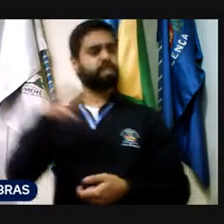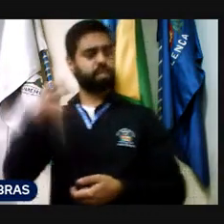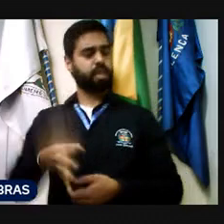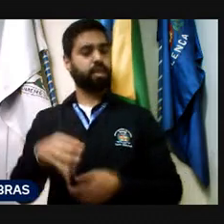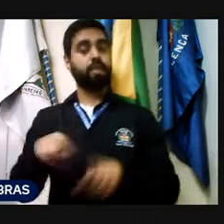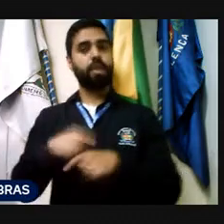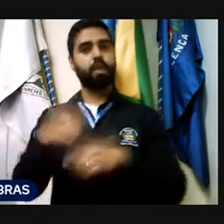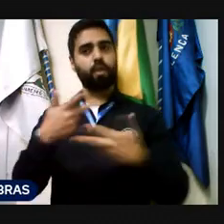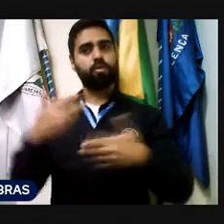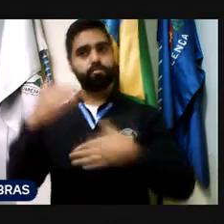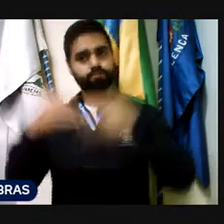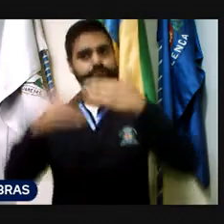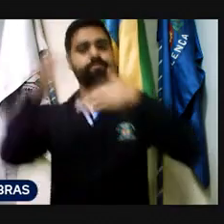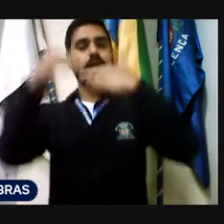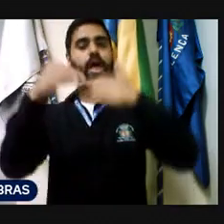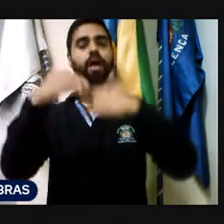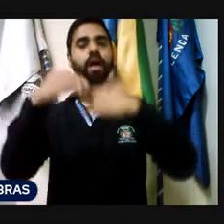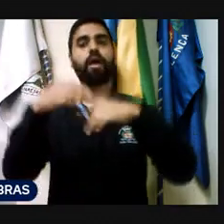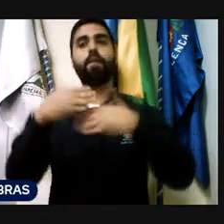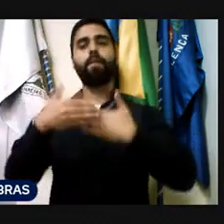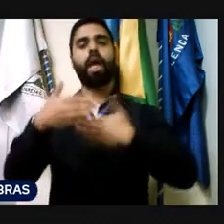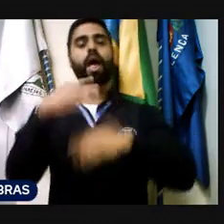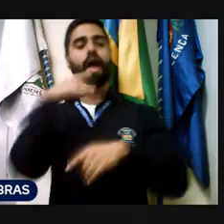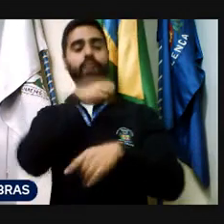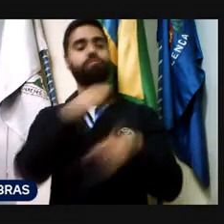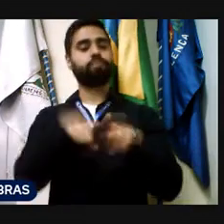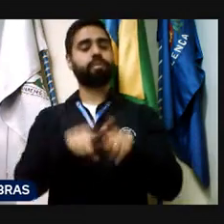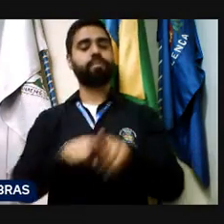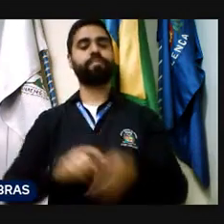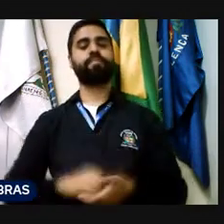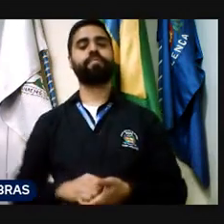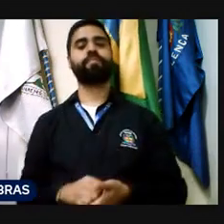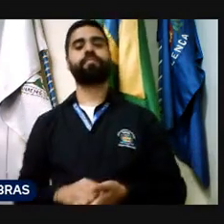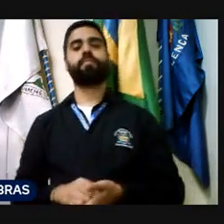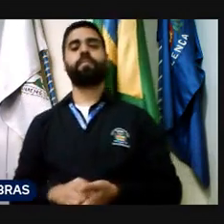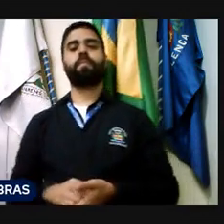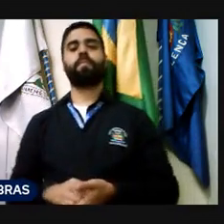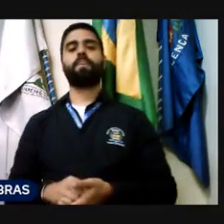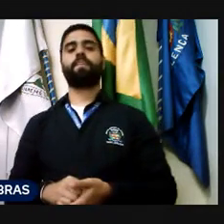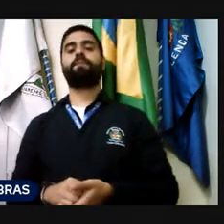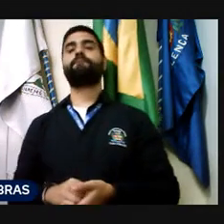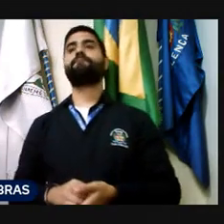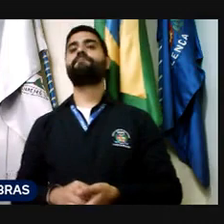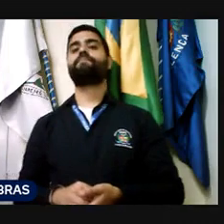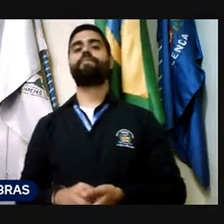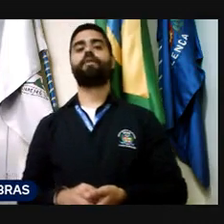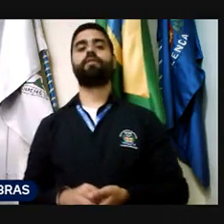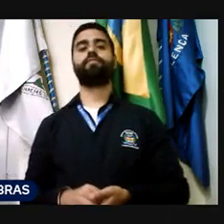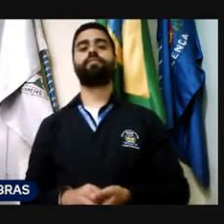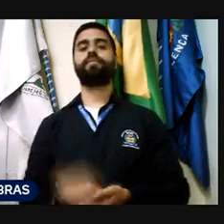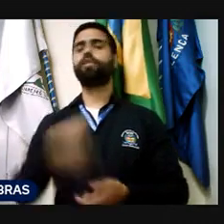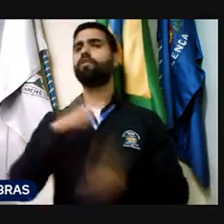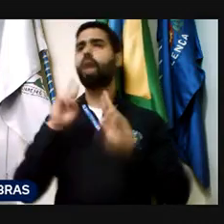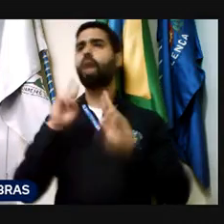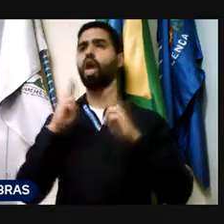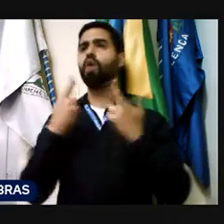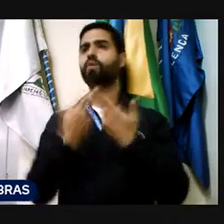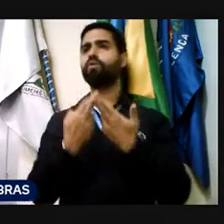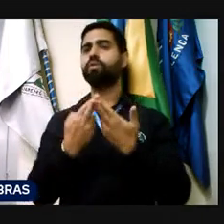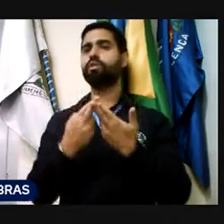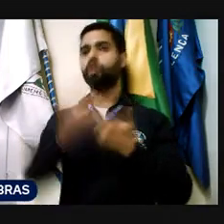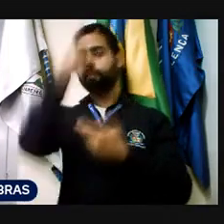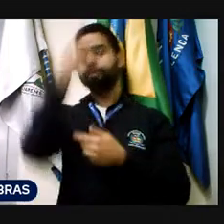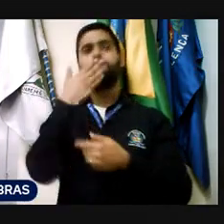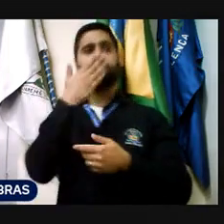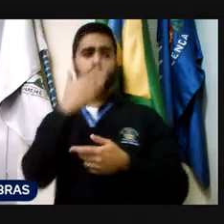vai avançar o mais breve possível. Tive uma reunião com o prefeito e pediu prioridade nisso. Volto aqui